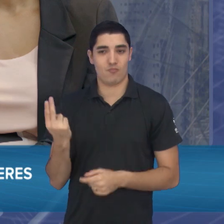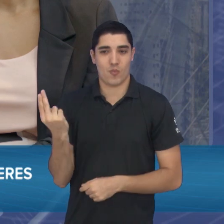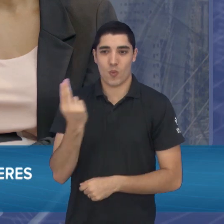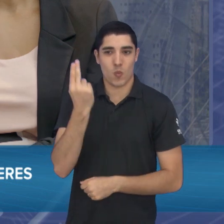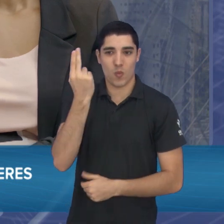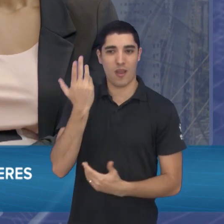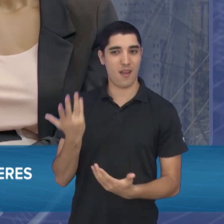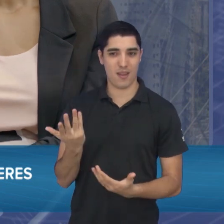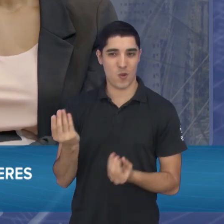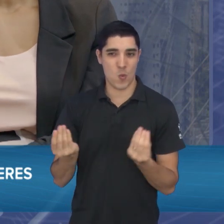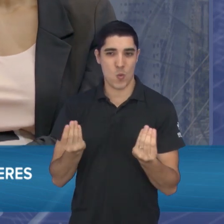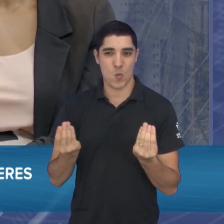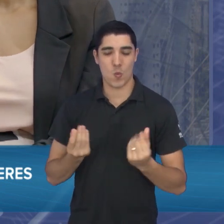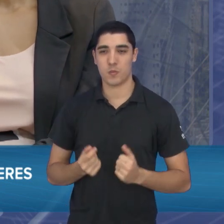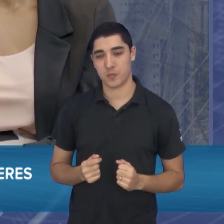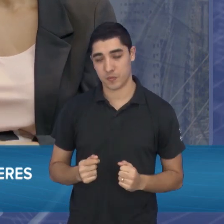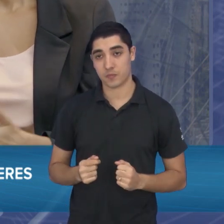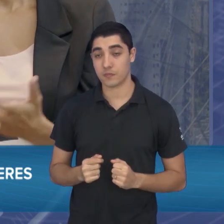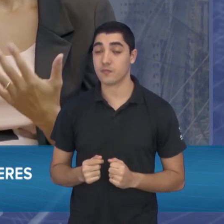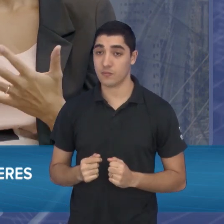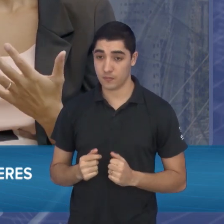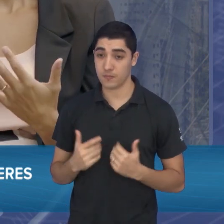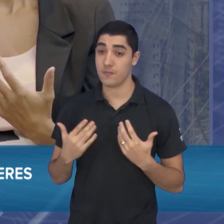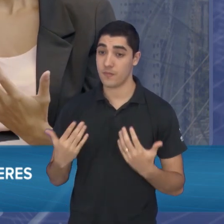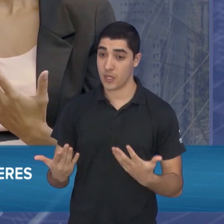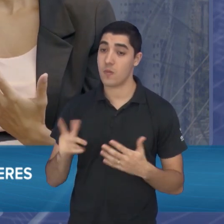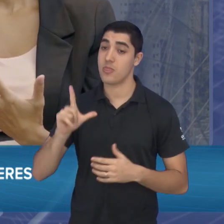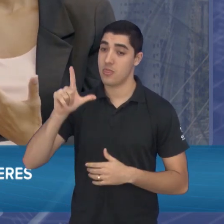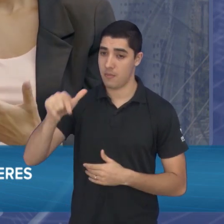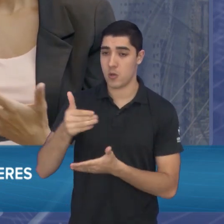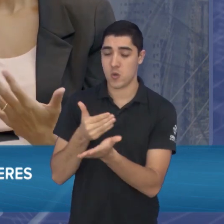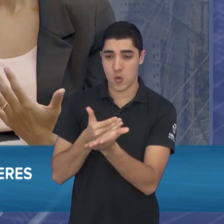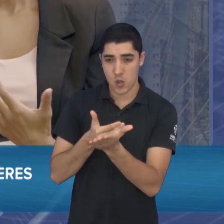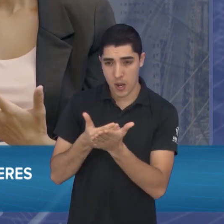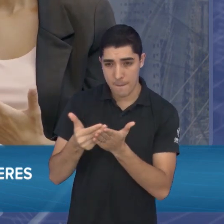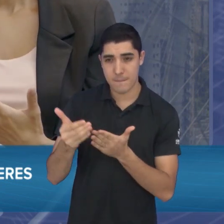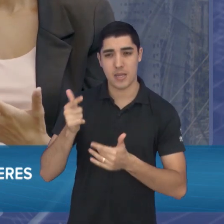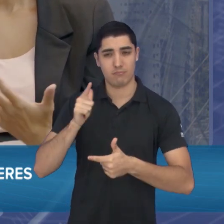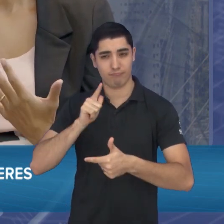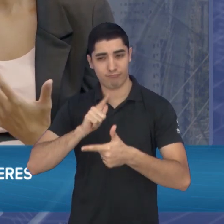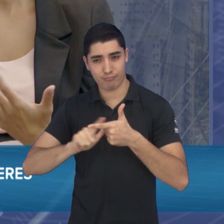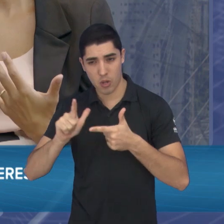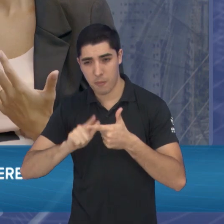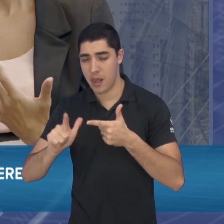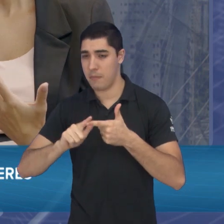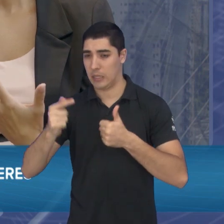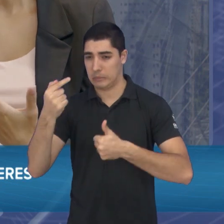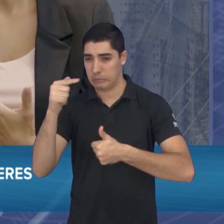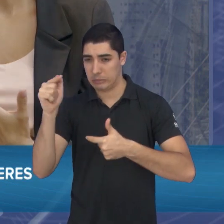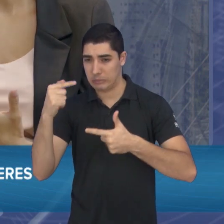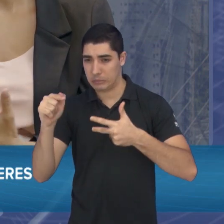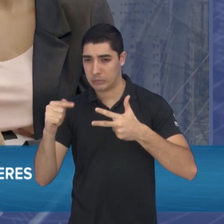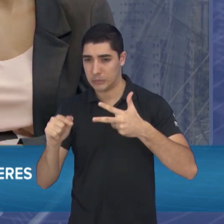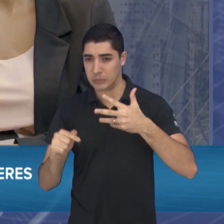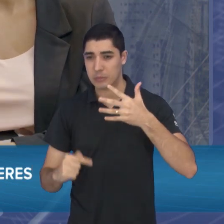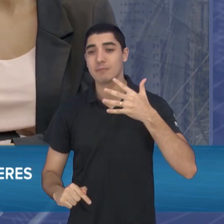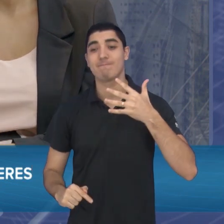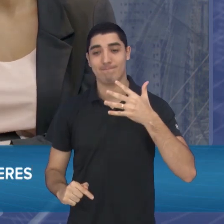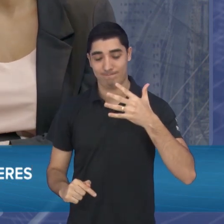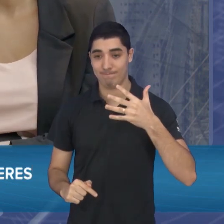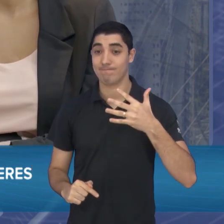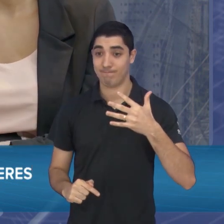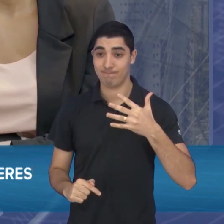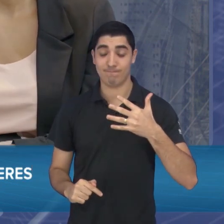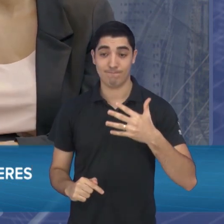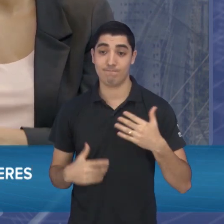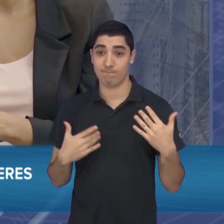depois, não é? Então, e aí que começam os problemas e começa as coisas a degringolarem, né? Pode não dar certo